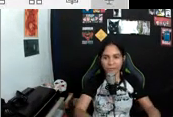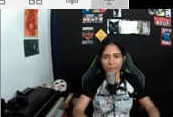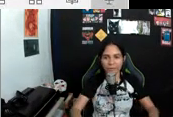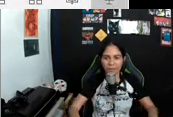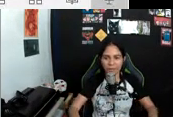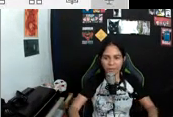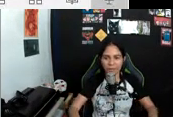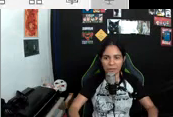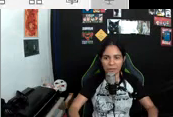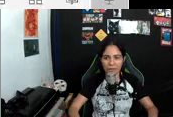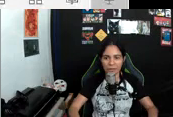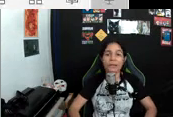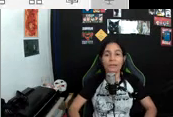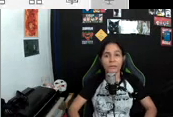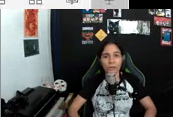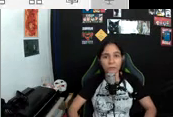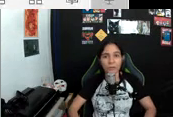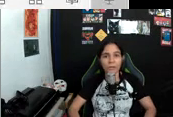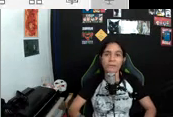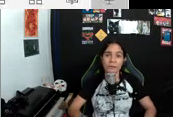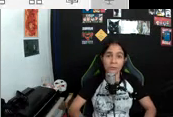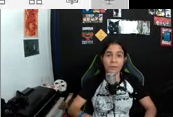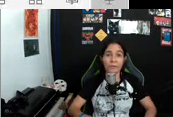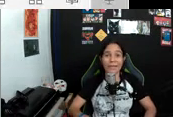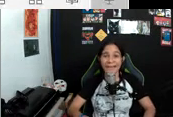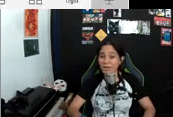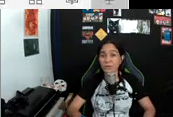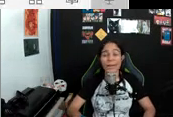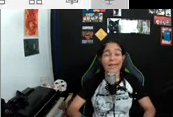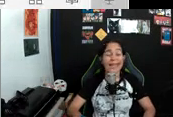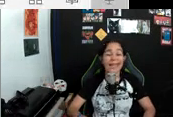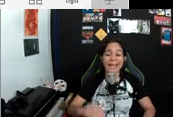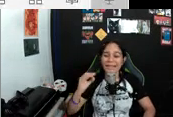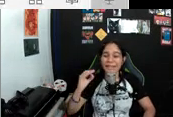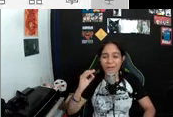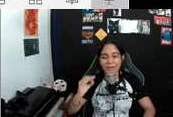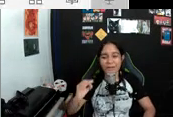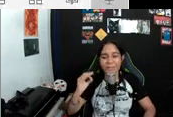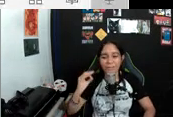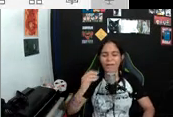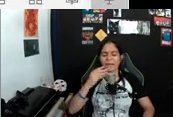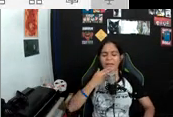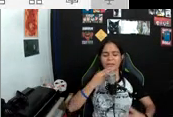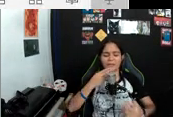ser feito, né? Dentro da enfermagem. Então, sim, o livro de registro é